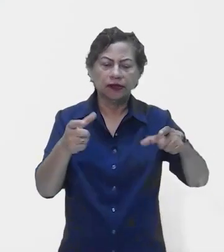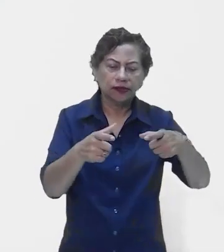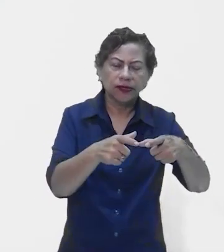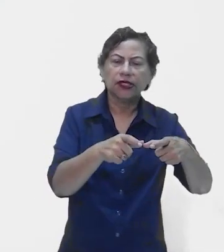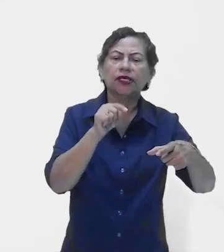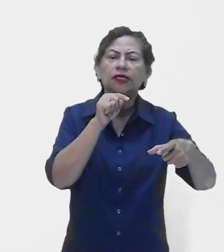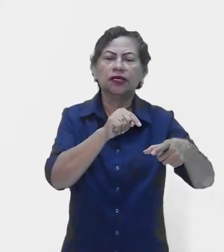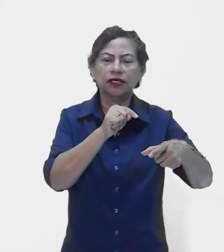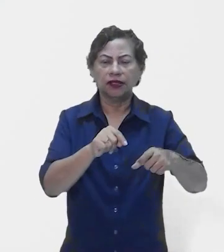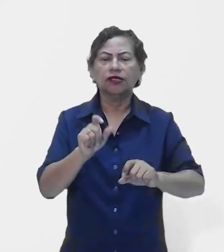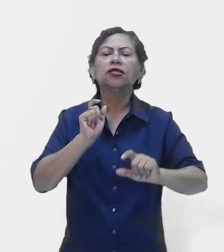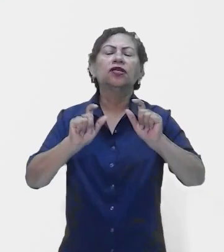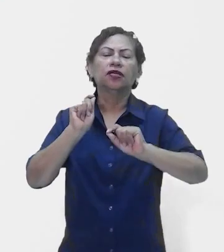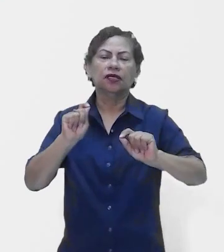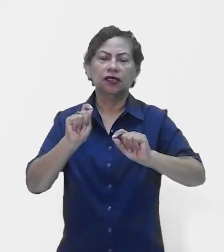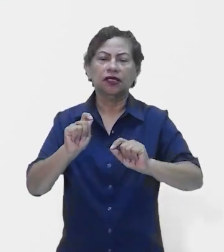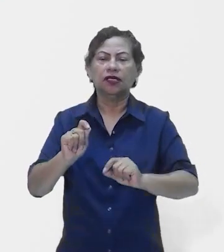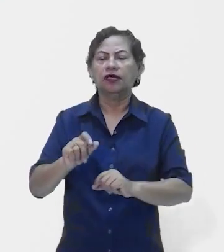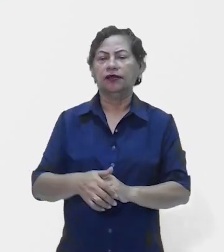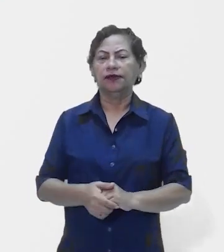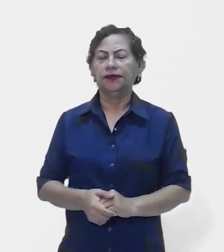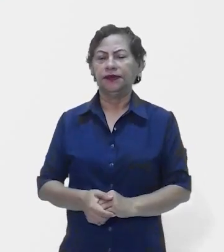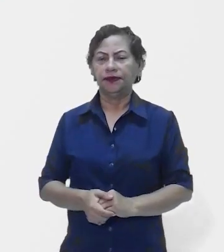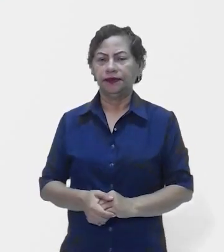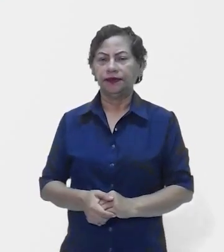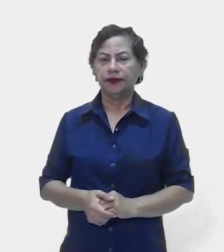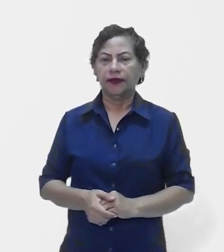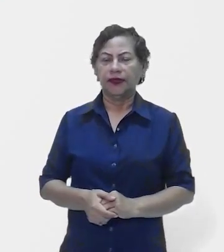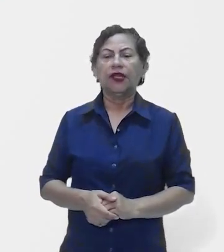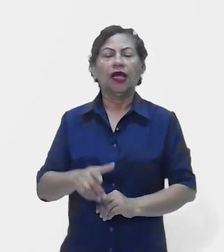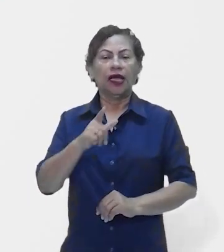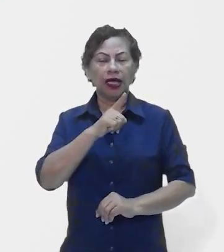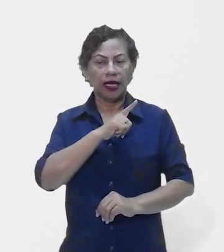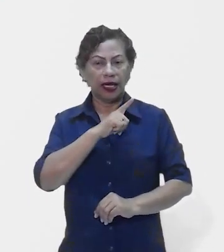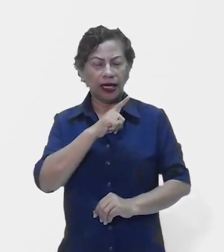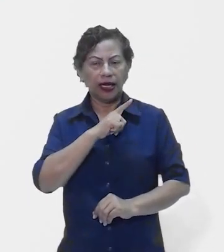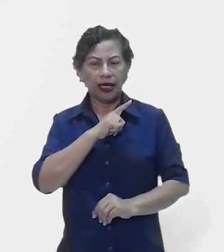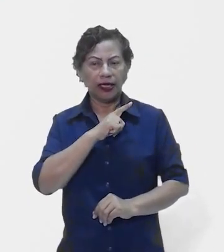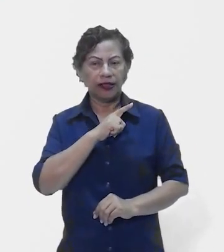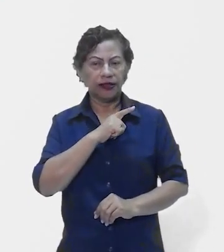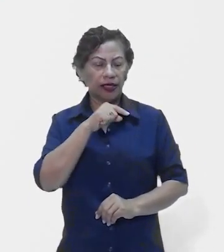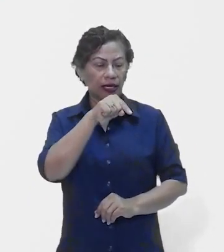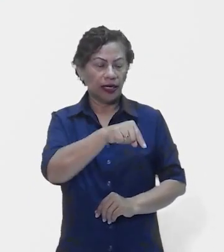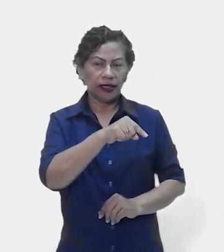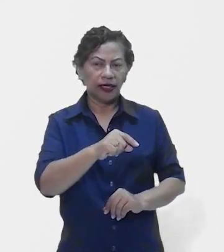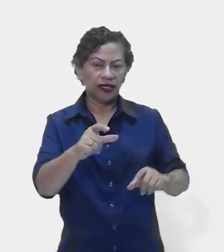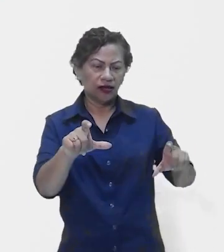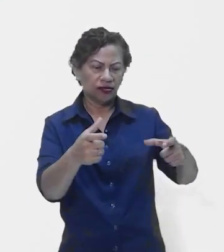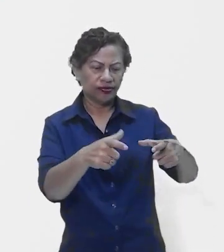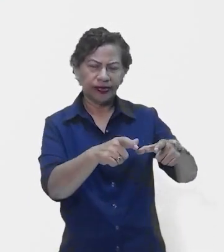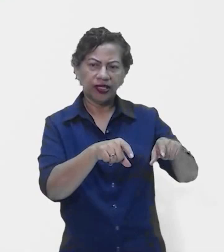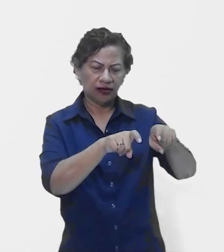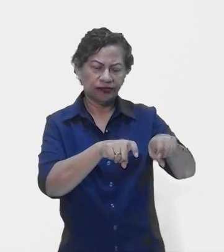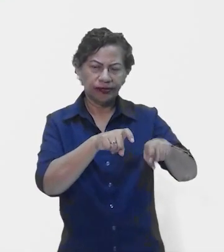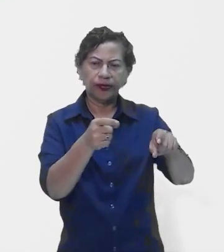pequenas propriedades, elas são marcadas principalmente pela presença de agricultores, de pequenos agricultores e da agricultura